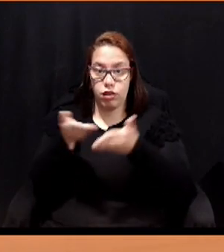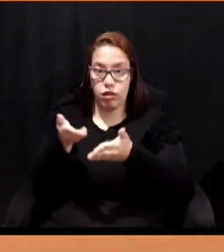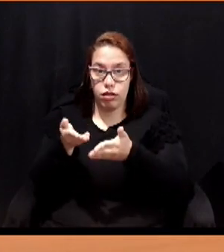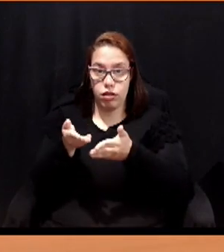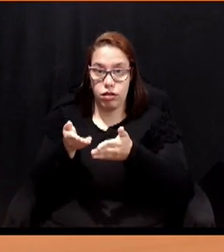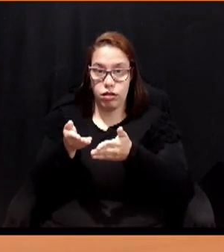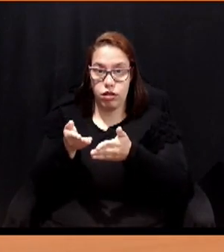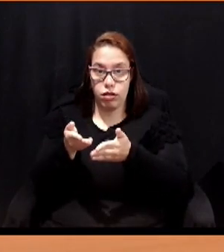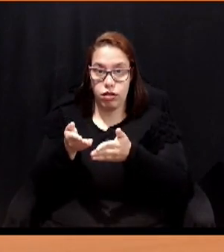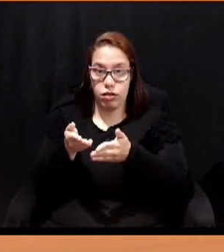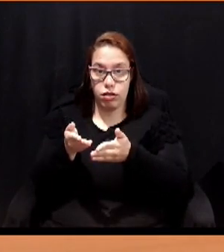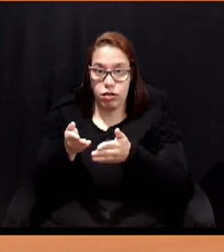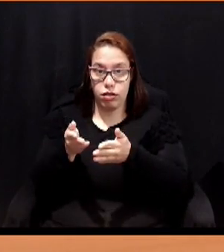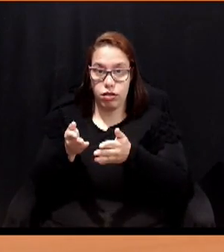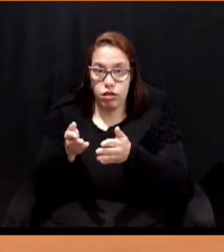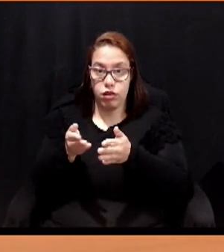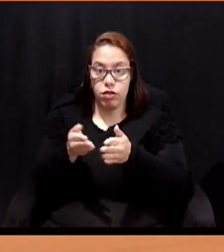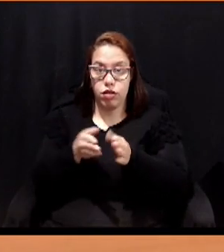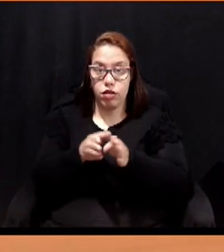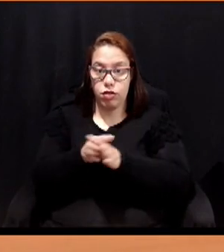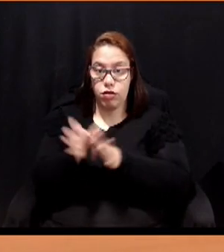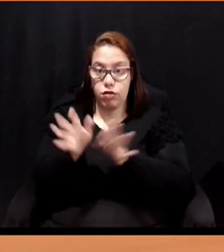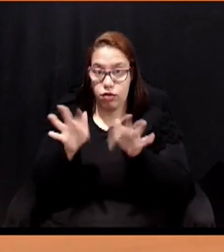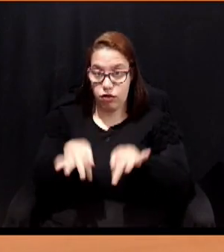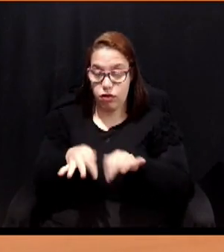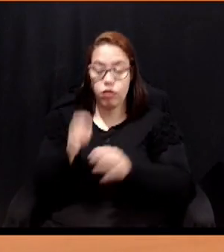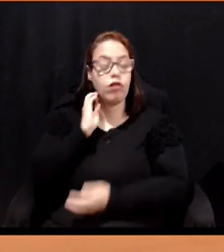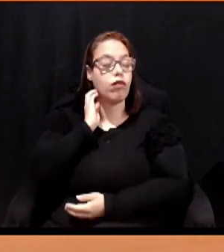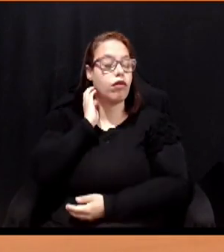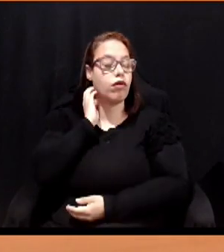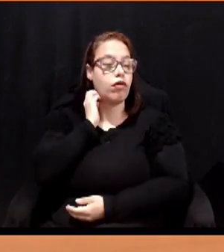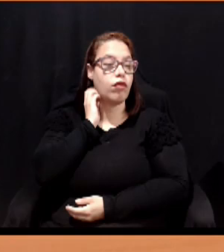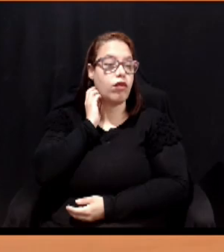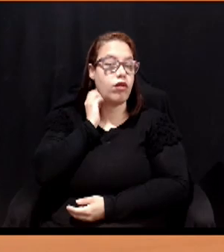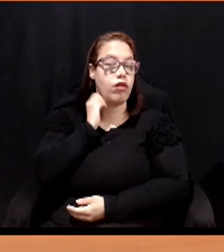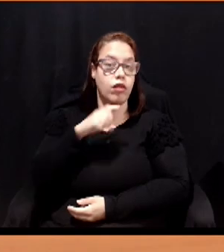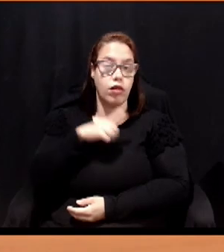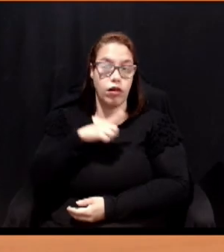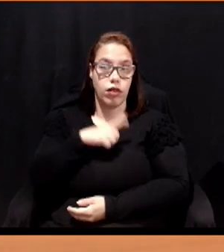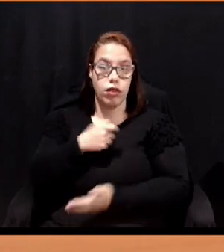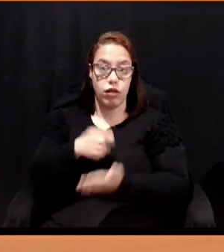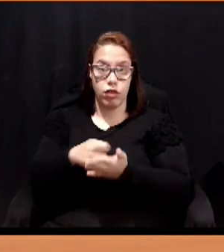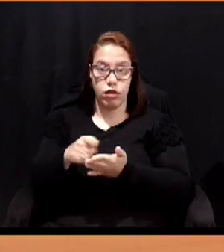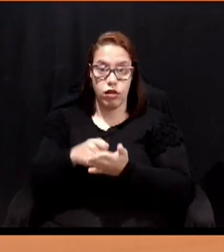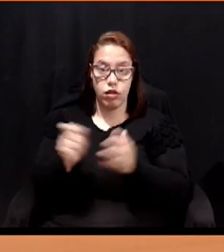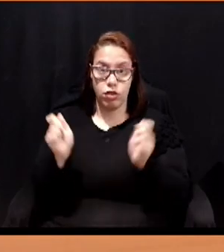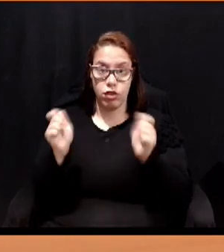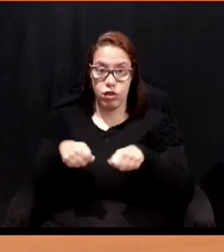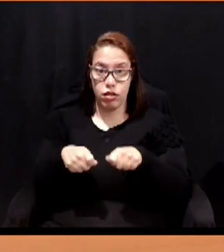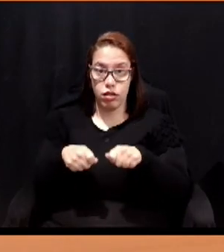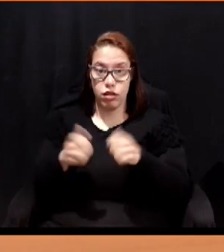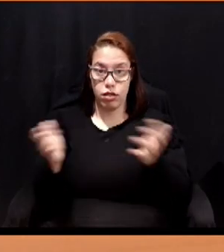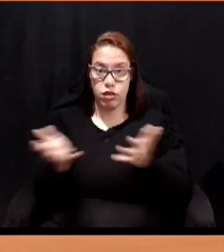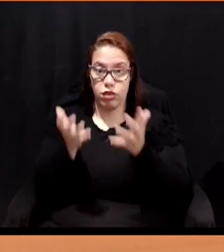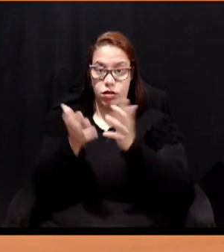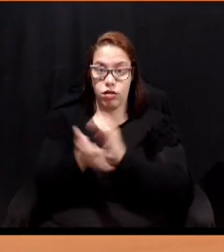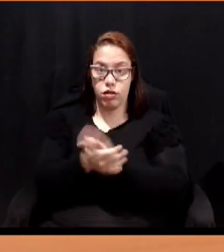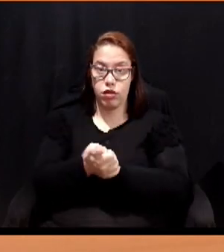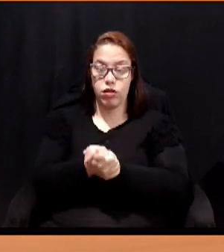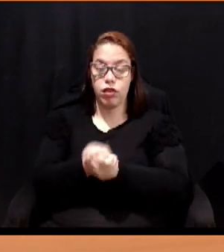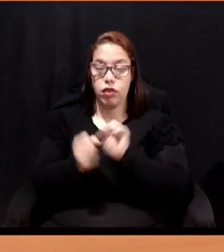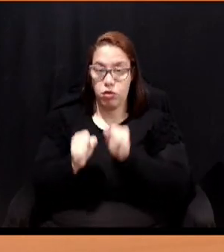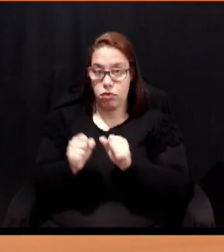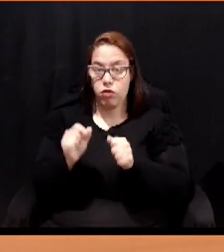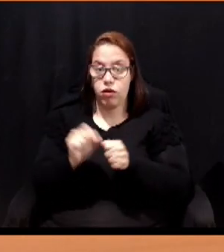para os encaminhamentos, tem aqui também anotado, né, as possibilidades de iniciativas que a gente pode fazer, né?